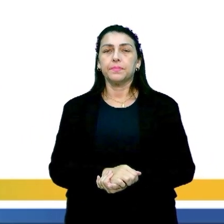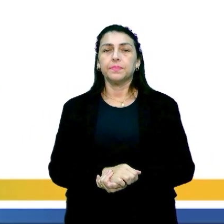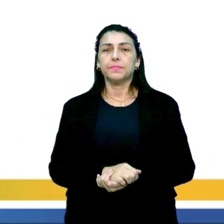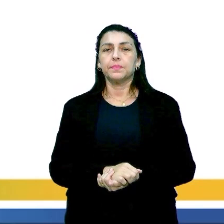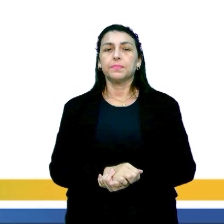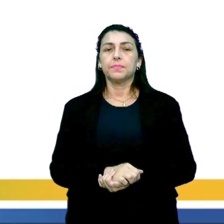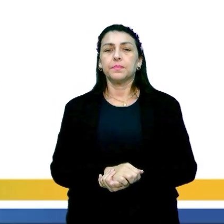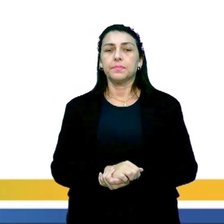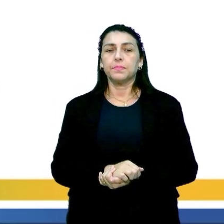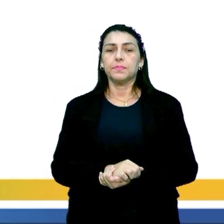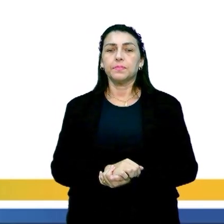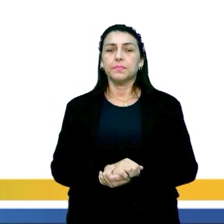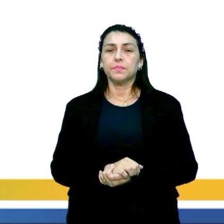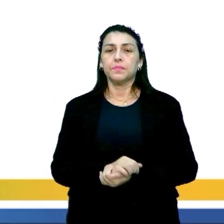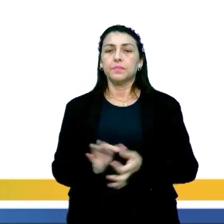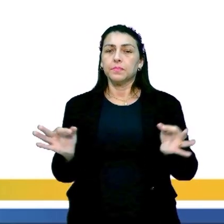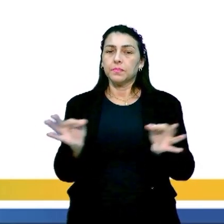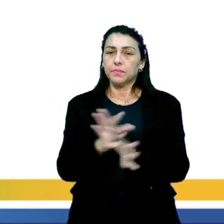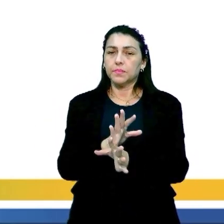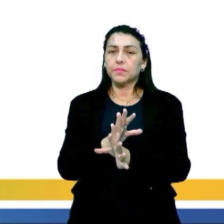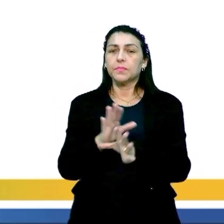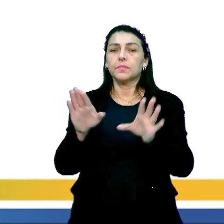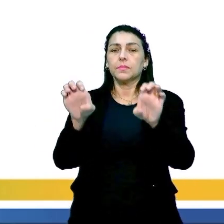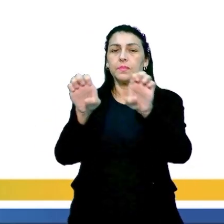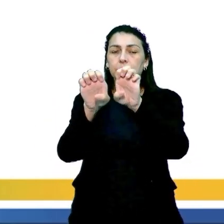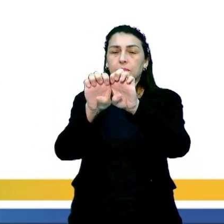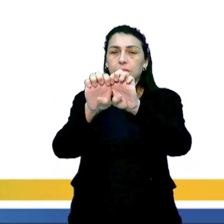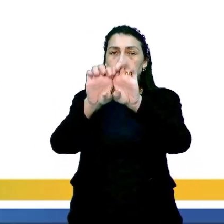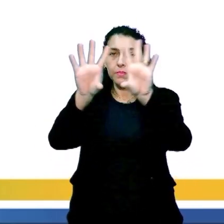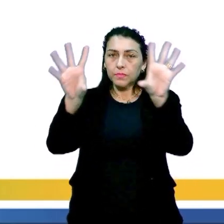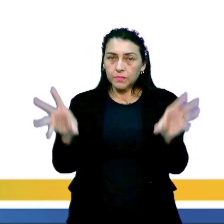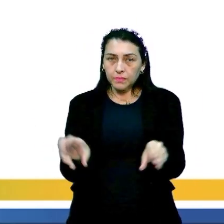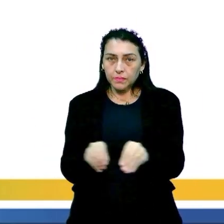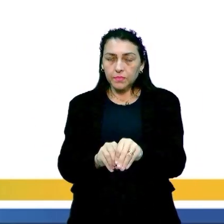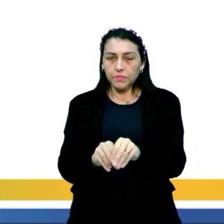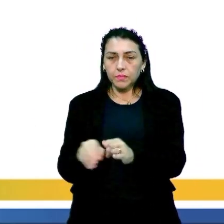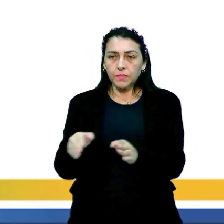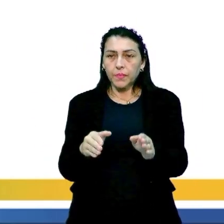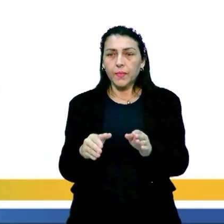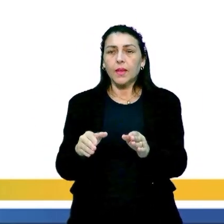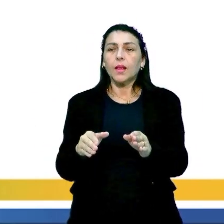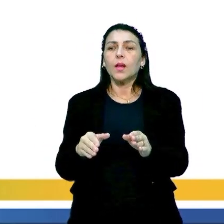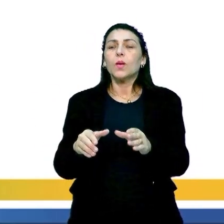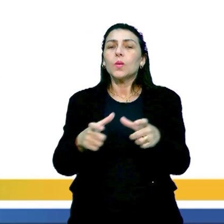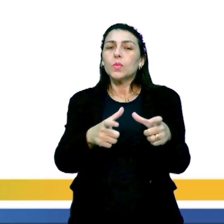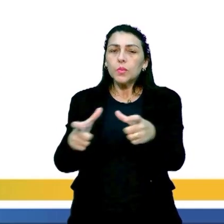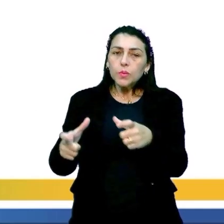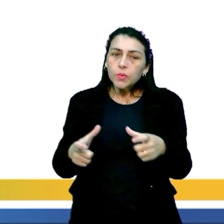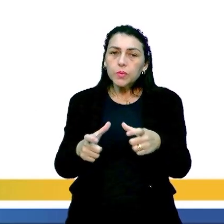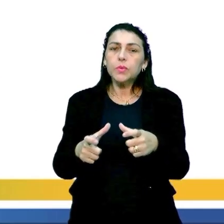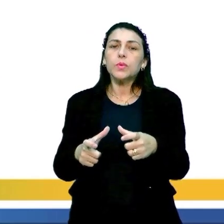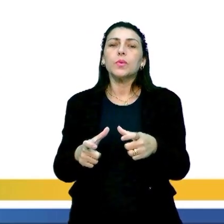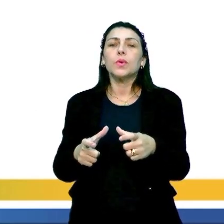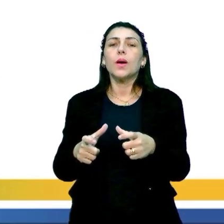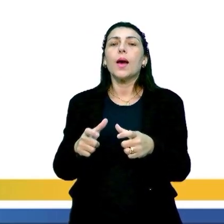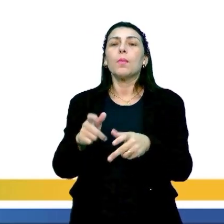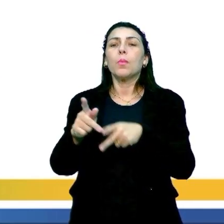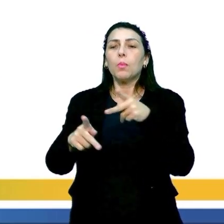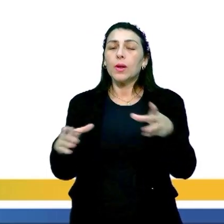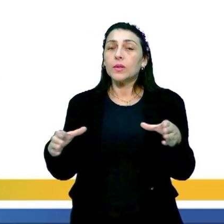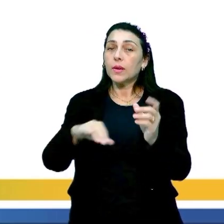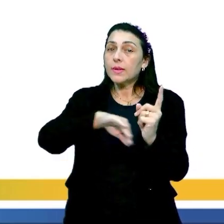diz aqui, a formação de corredores ecológicos, restabelecendo o fluxo gênico entre